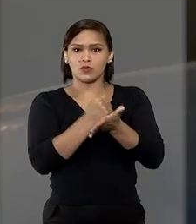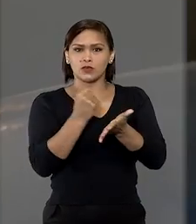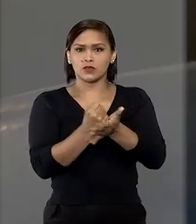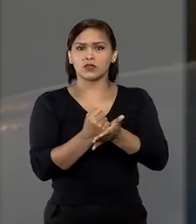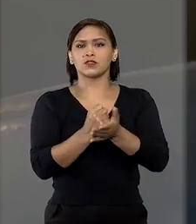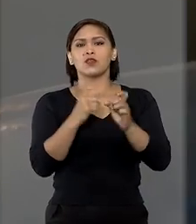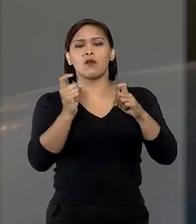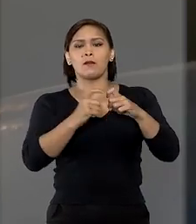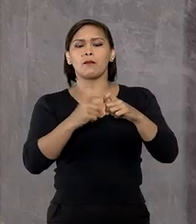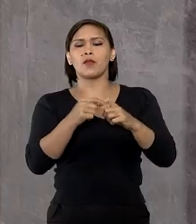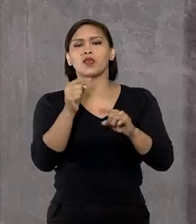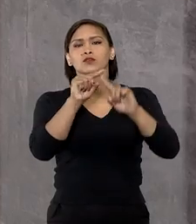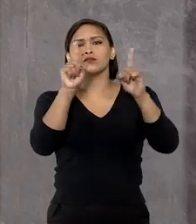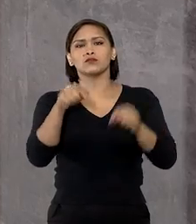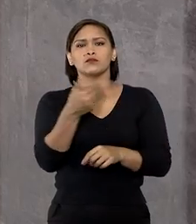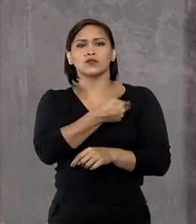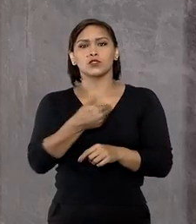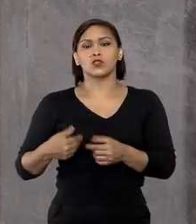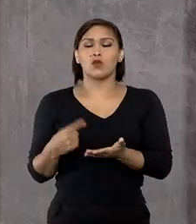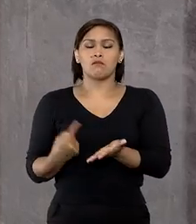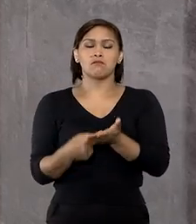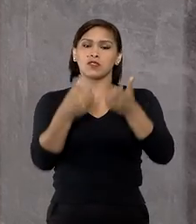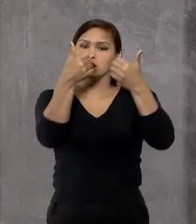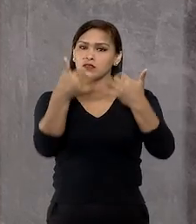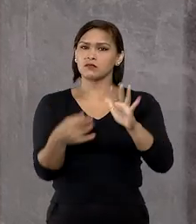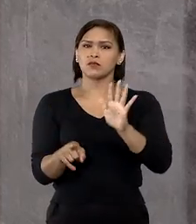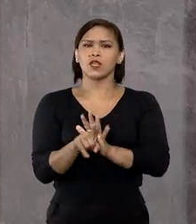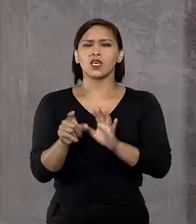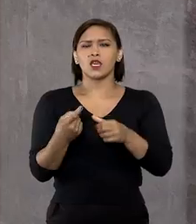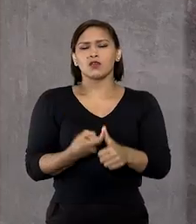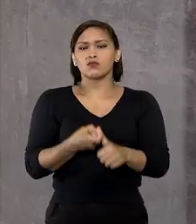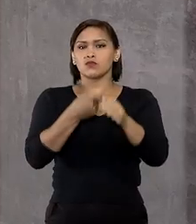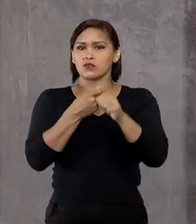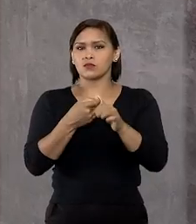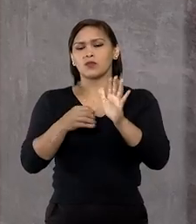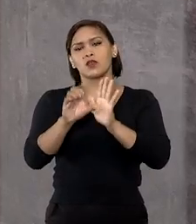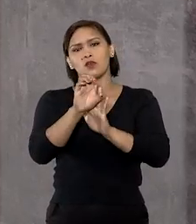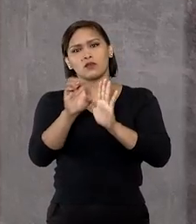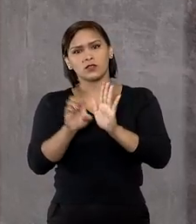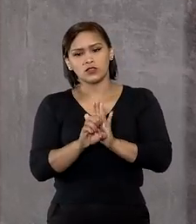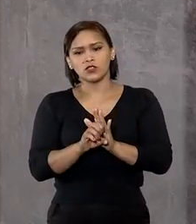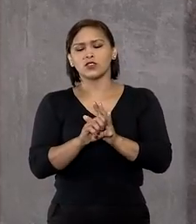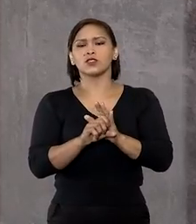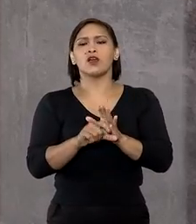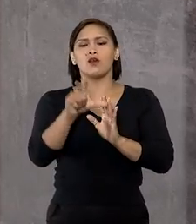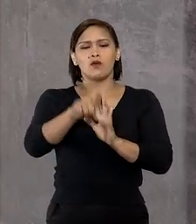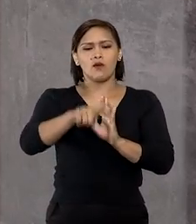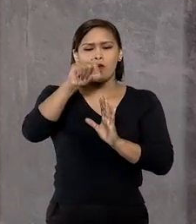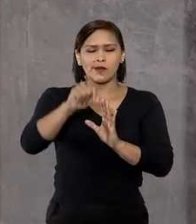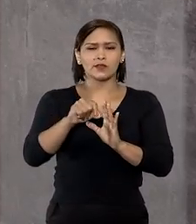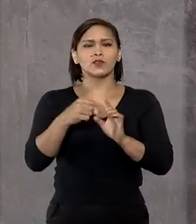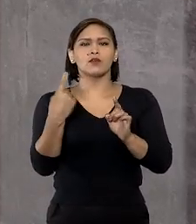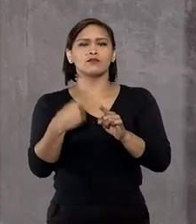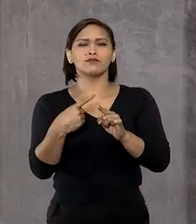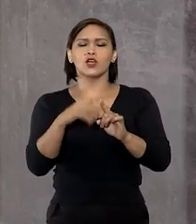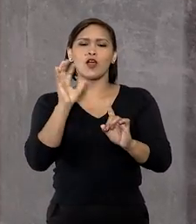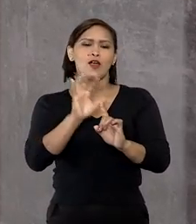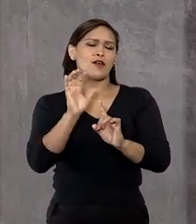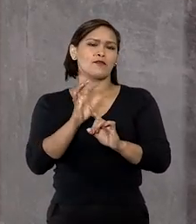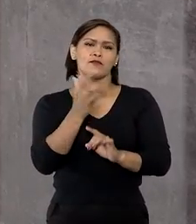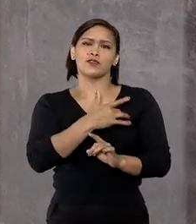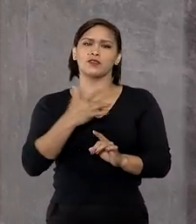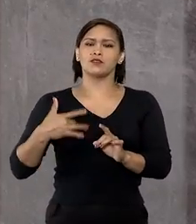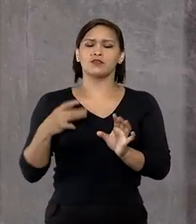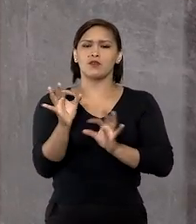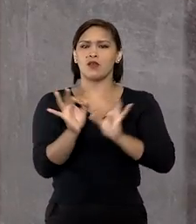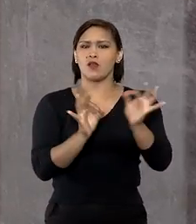no serviço público de acordo com o ministro a decisão que suspendeu o edital do processo seletivo não afeta a ordem à